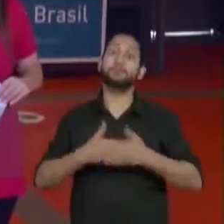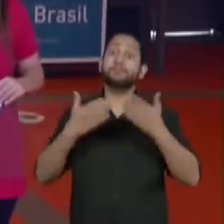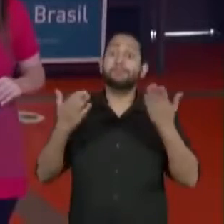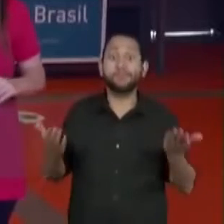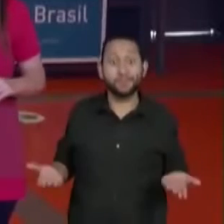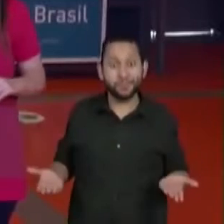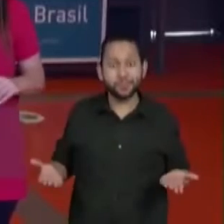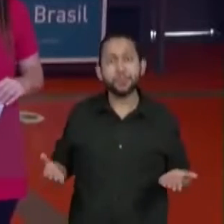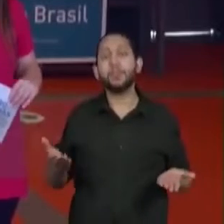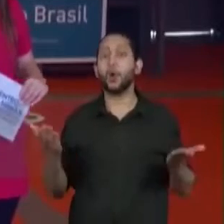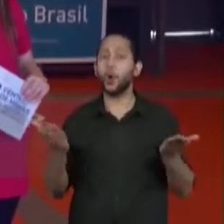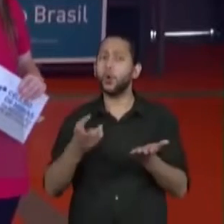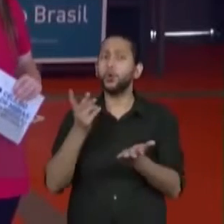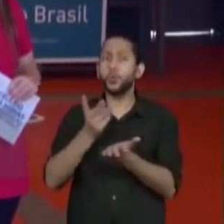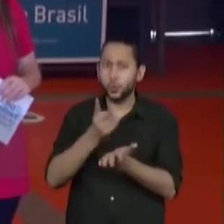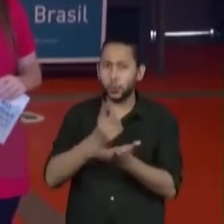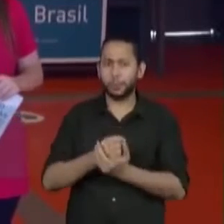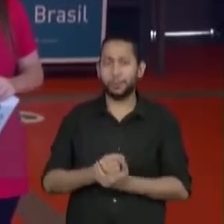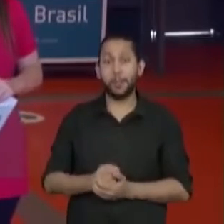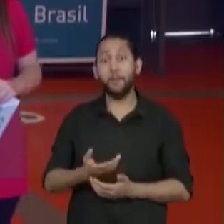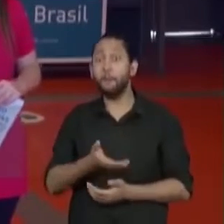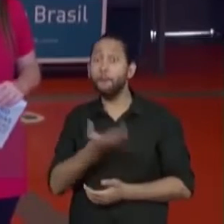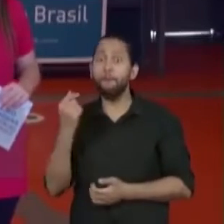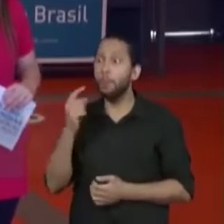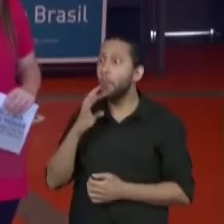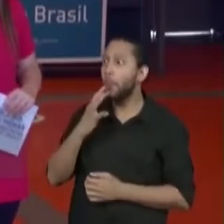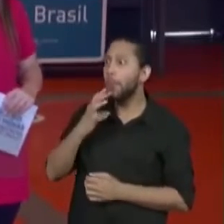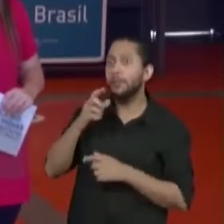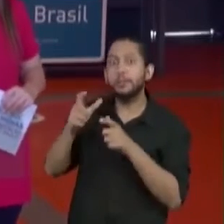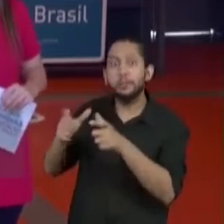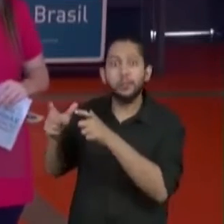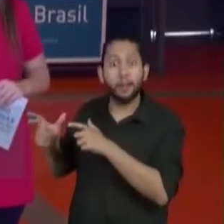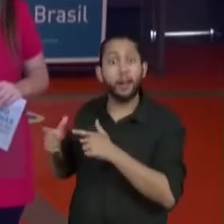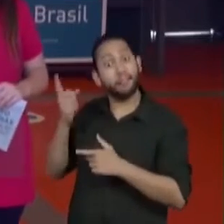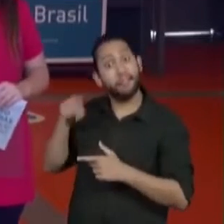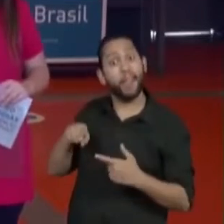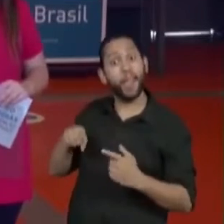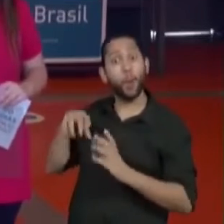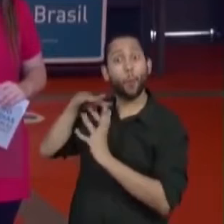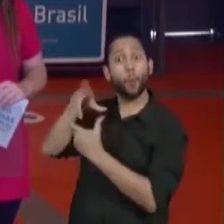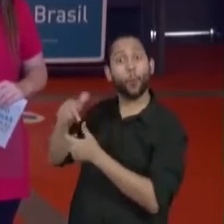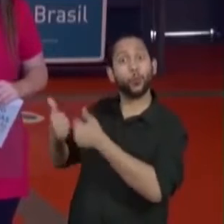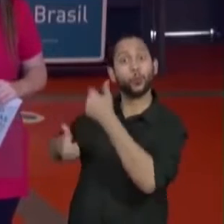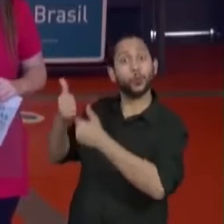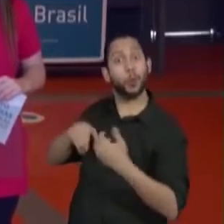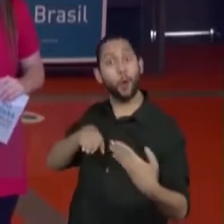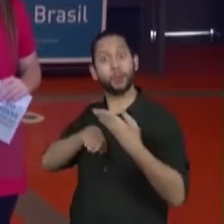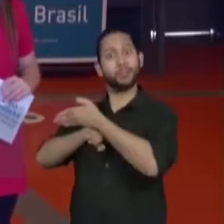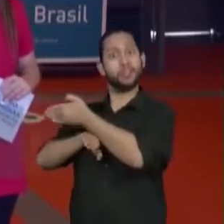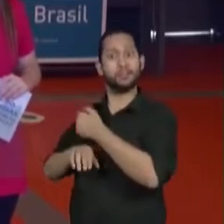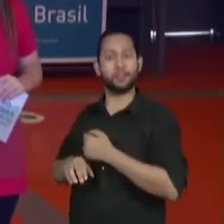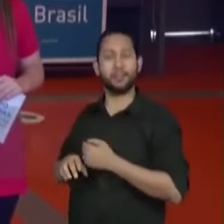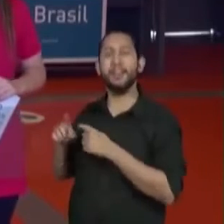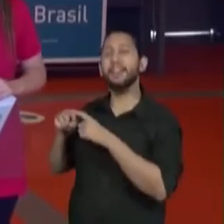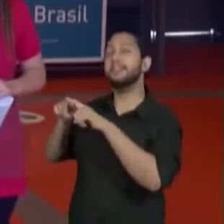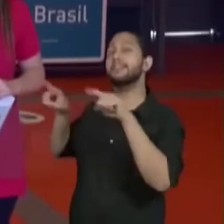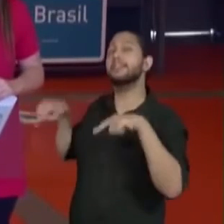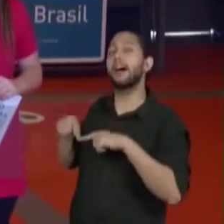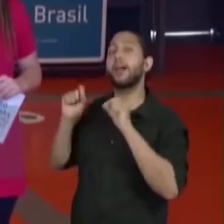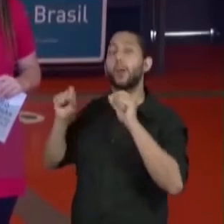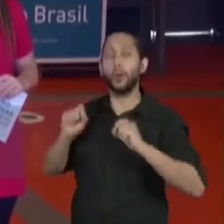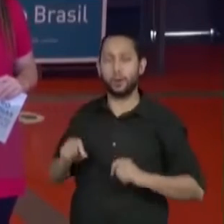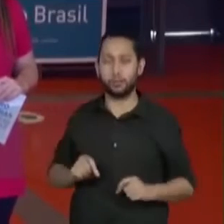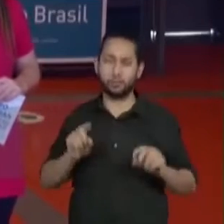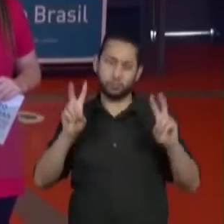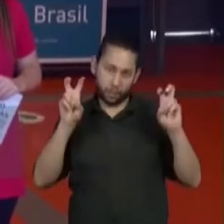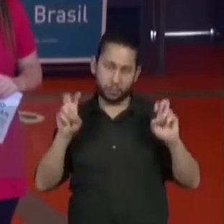Então, continuamos viajando pelo mundo do futebol e estamos agora em uma sala que se chama Sala dos